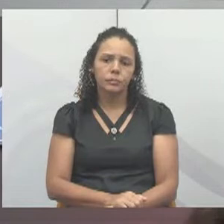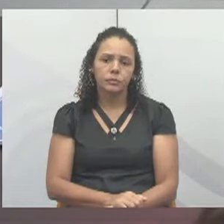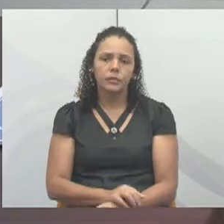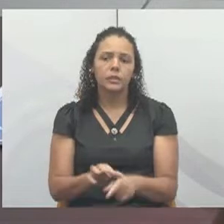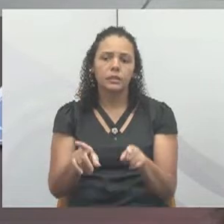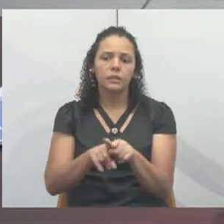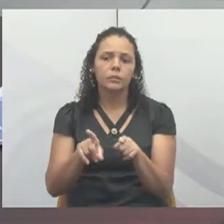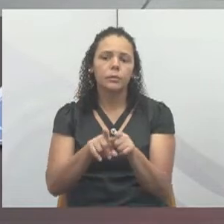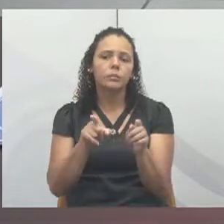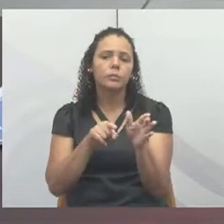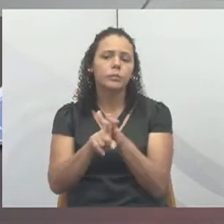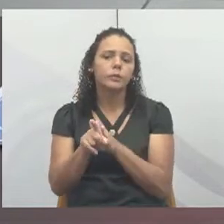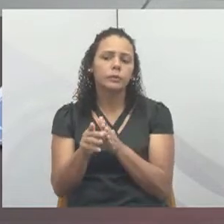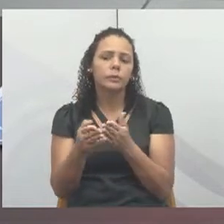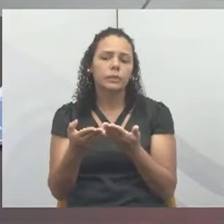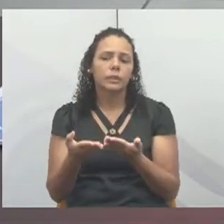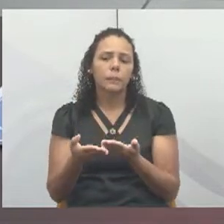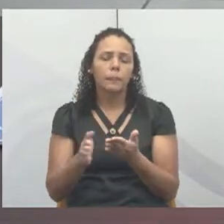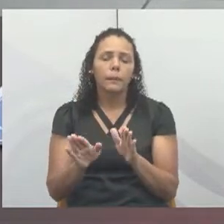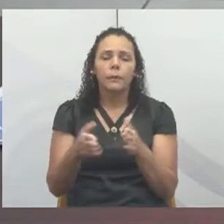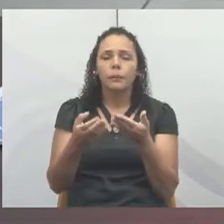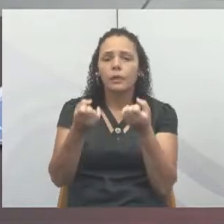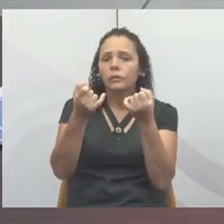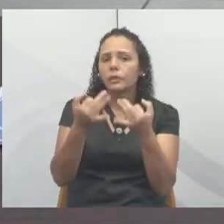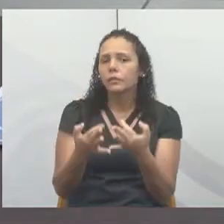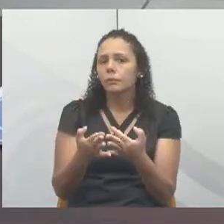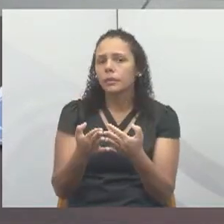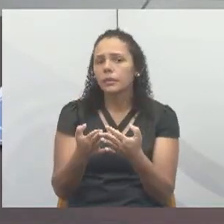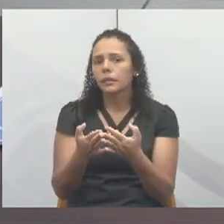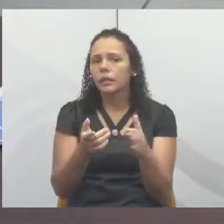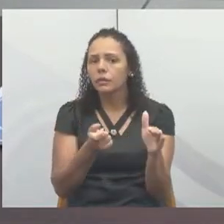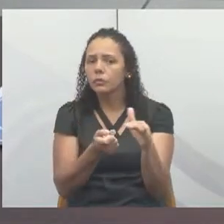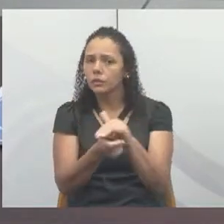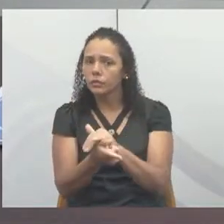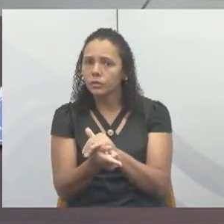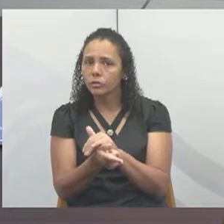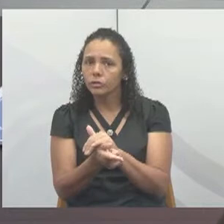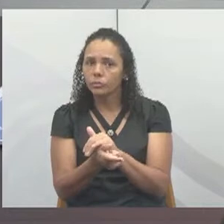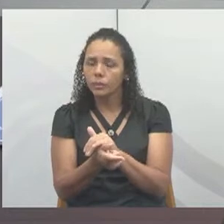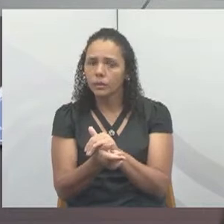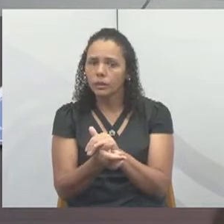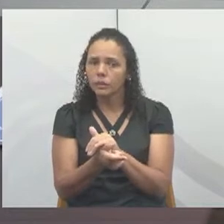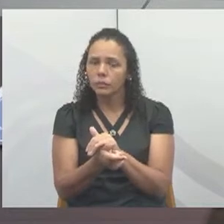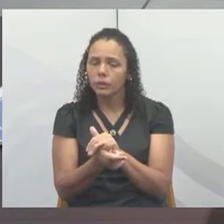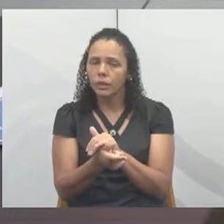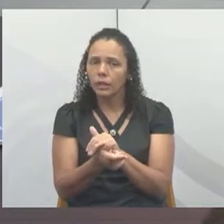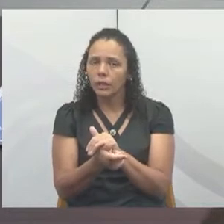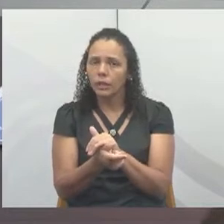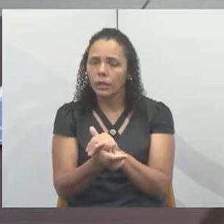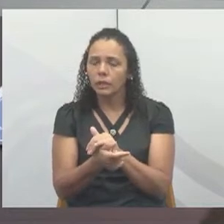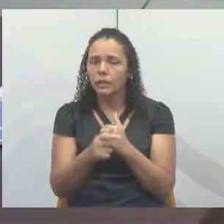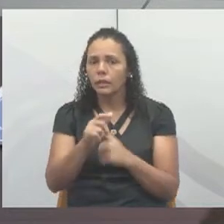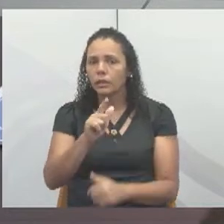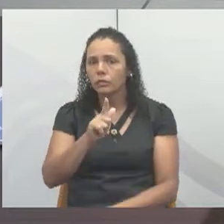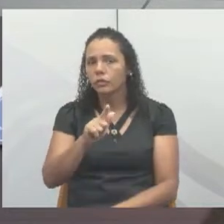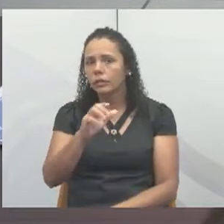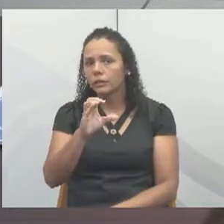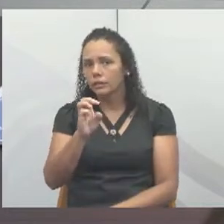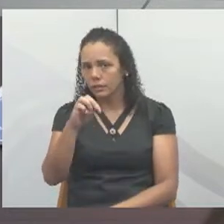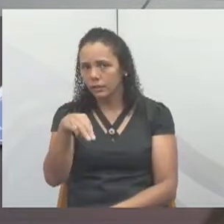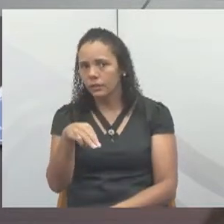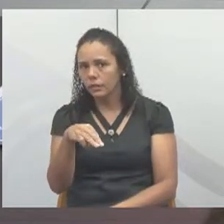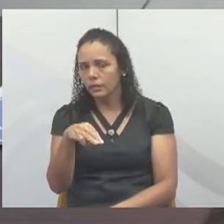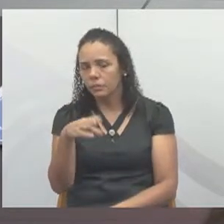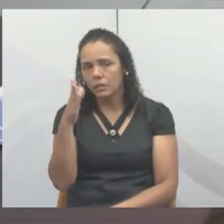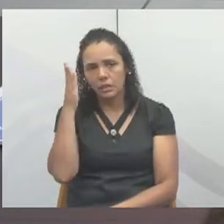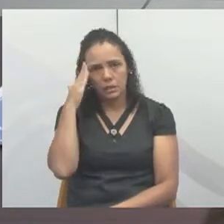Outra coisa agora. Quando você fala do investimento da Guarda Civil Municipal, a gente sabe que a gente votou